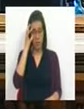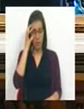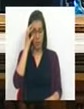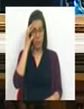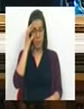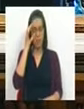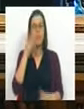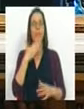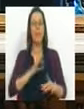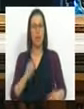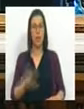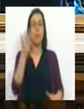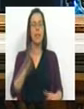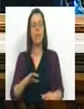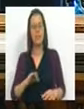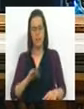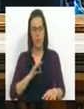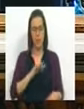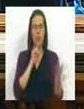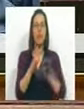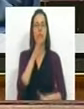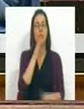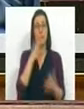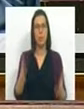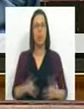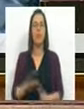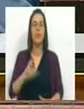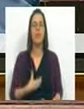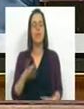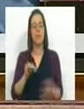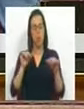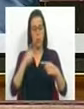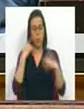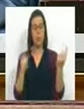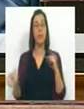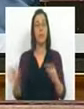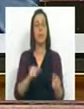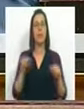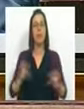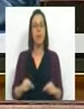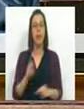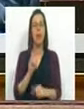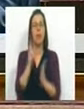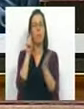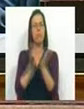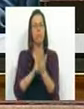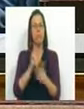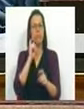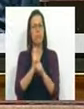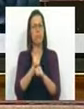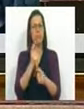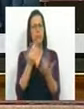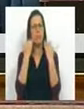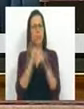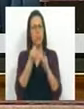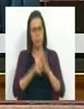Obrigada, Sr. Presidente. Sr. Presidente, senhoras e senhores deputados, o CDS trouxe hoje a debate, através do agendamento potestativo, um